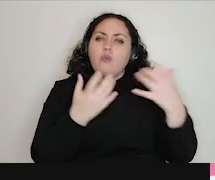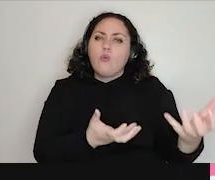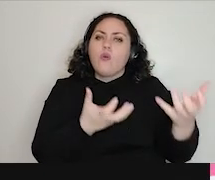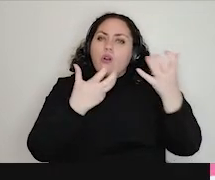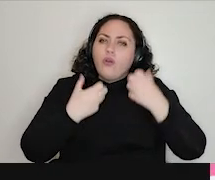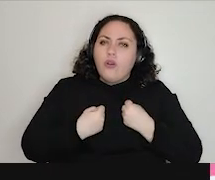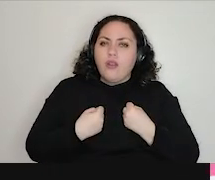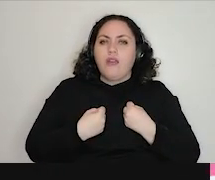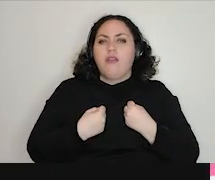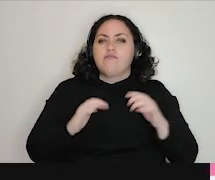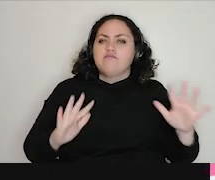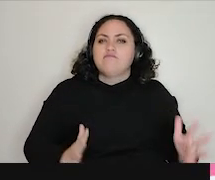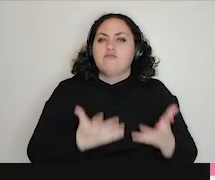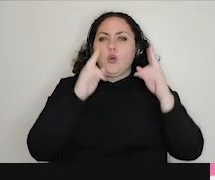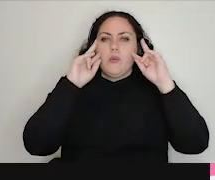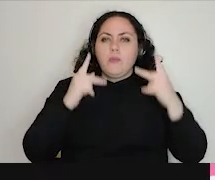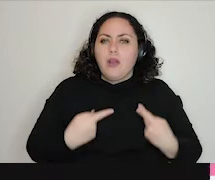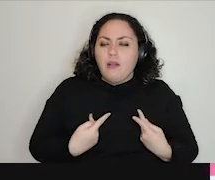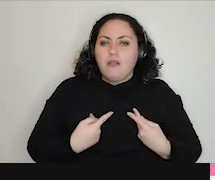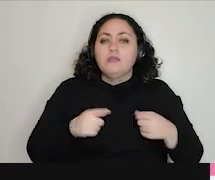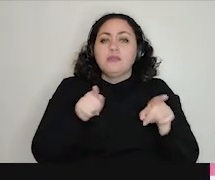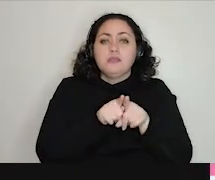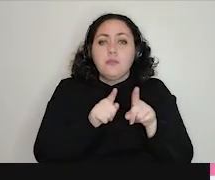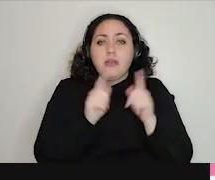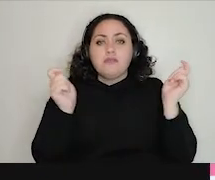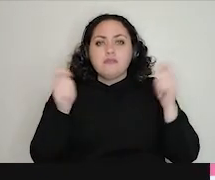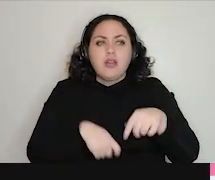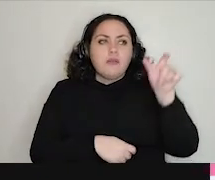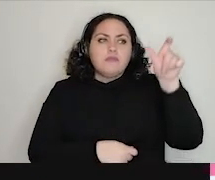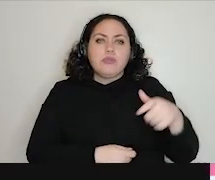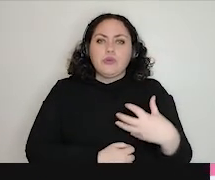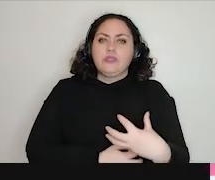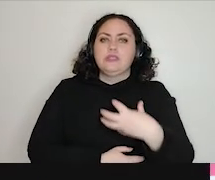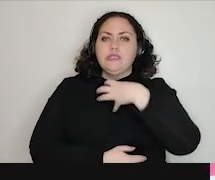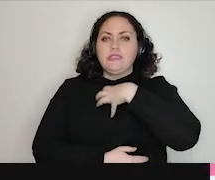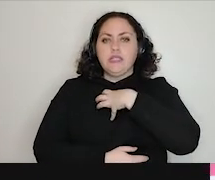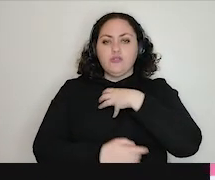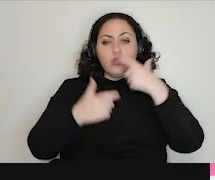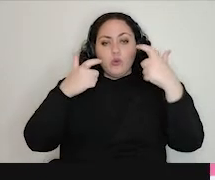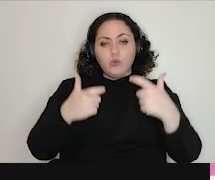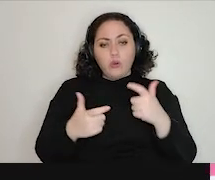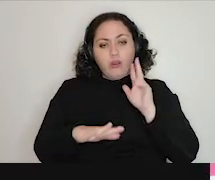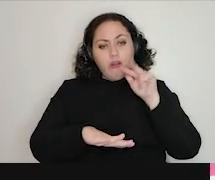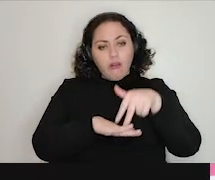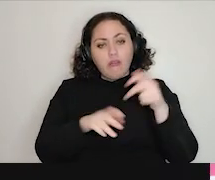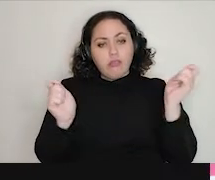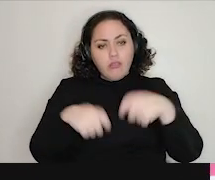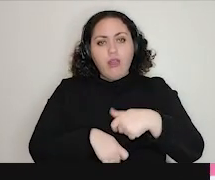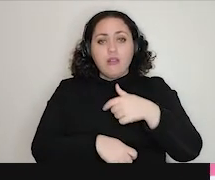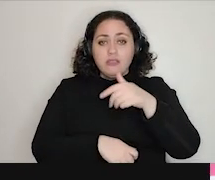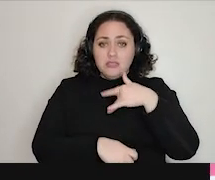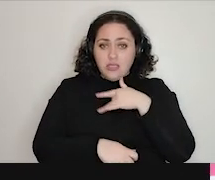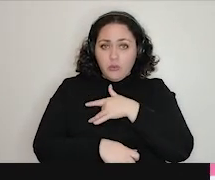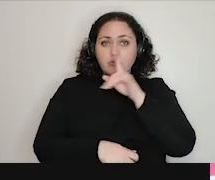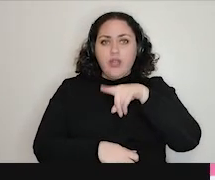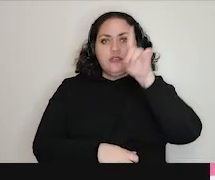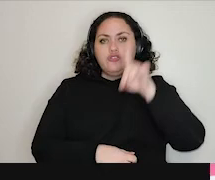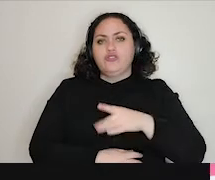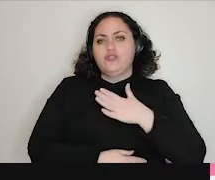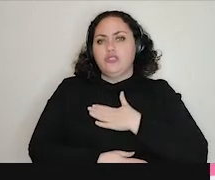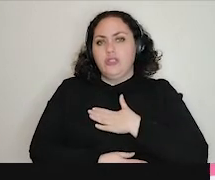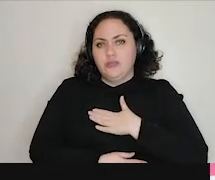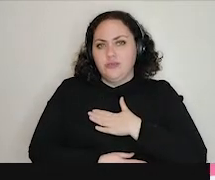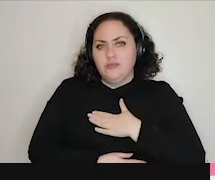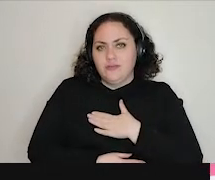gente estar promovendo um acolhimento, uma humanização e fazendo com que essas pessoas também sintam que esse local lhes pertence, que a saúde também é um direito